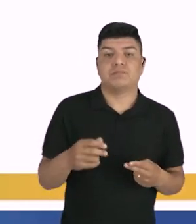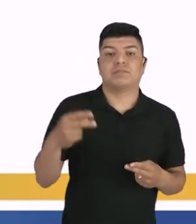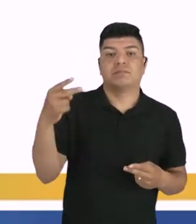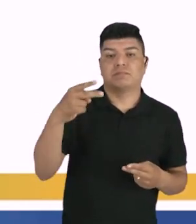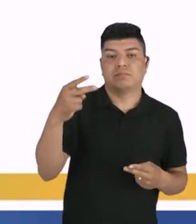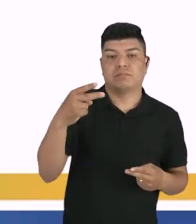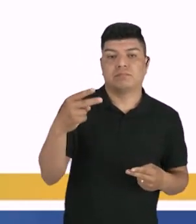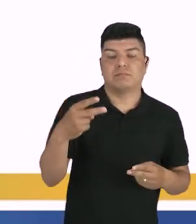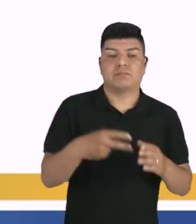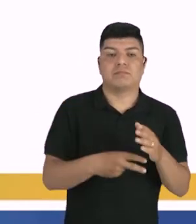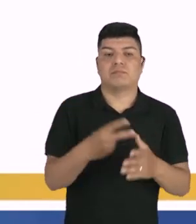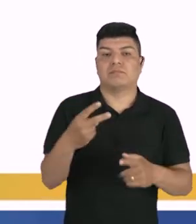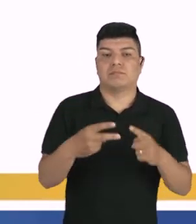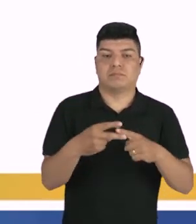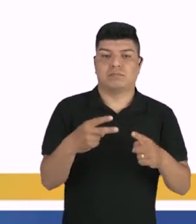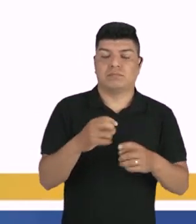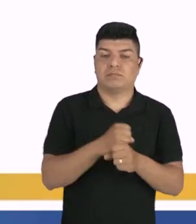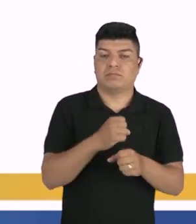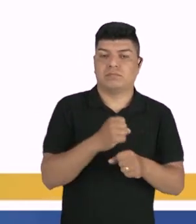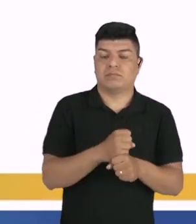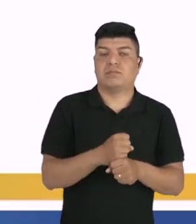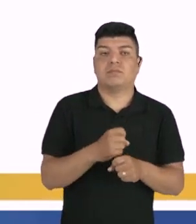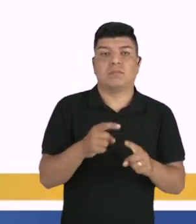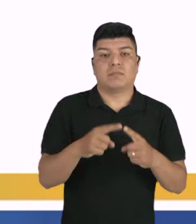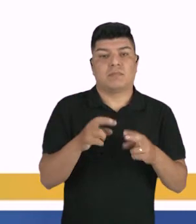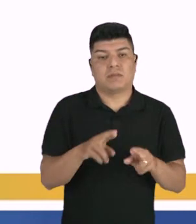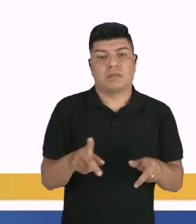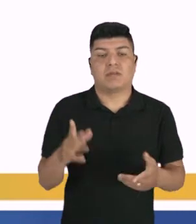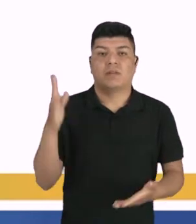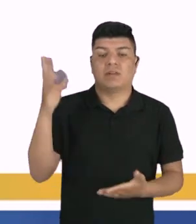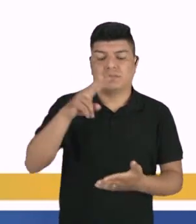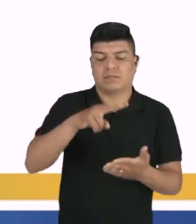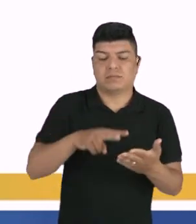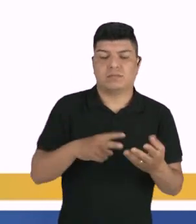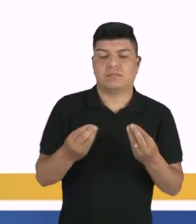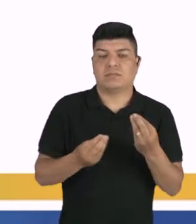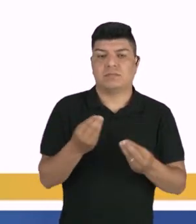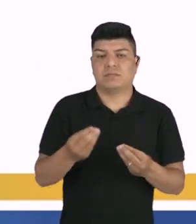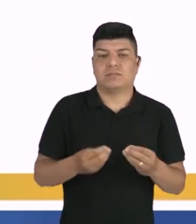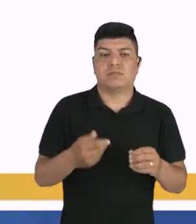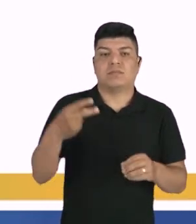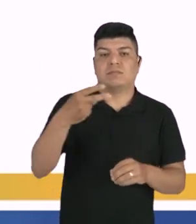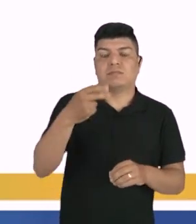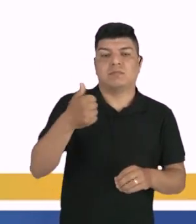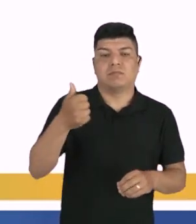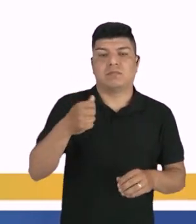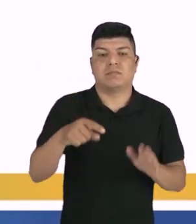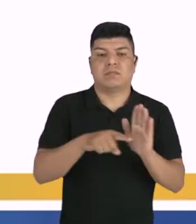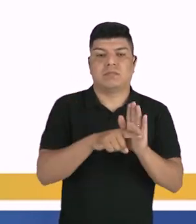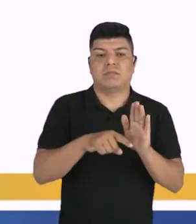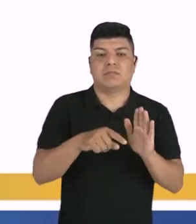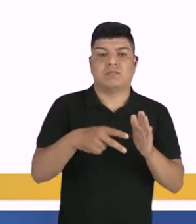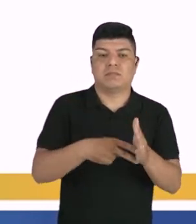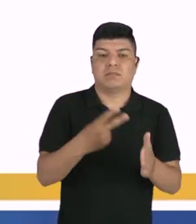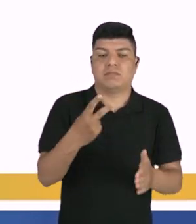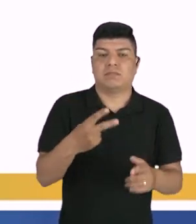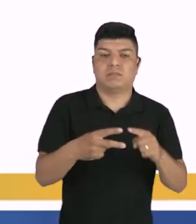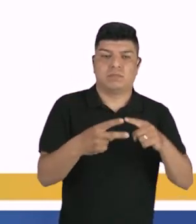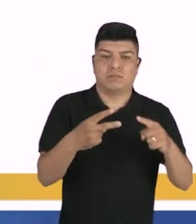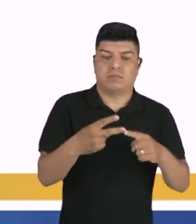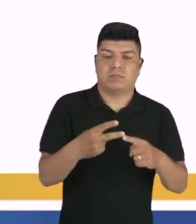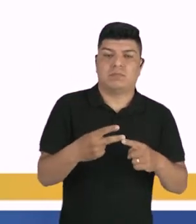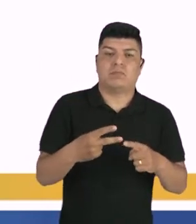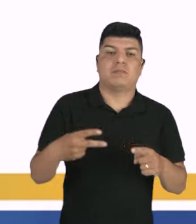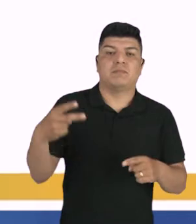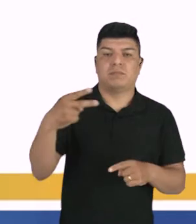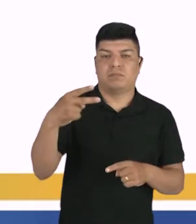da soma de dois termos. A diferença é que aqui, como é que eu vou ler? Quadrado do primeiro menos 2 vezes o produto do primeiro